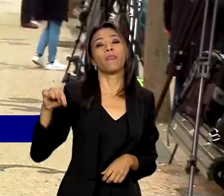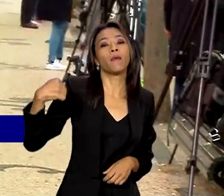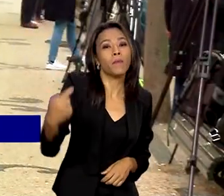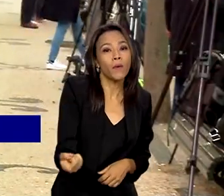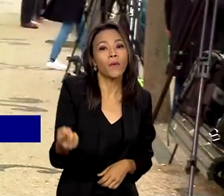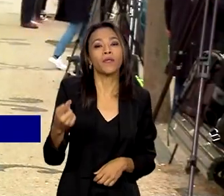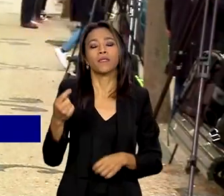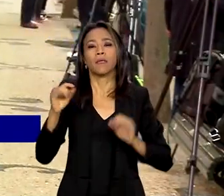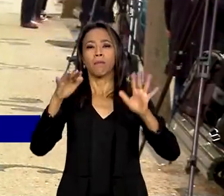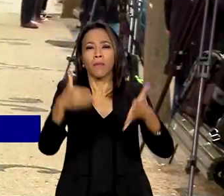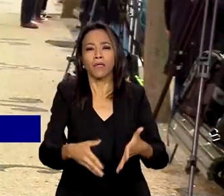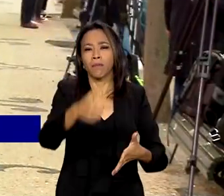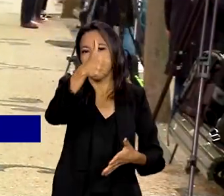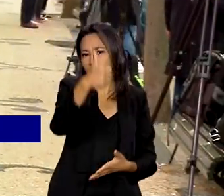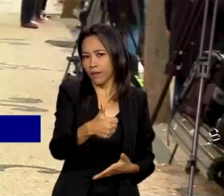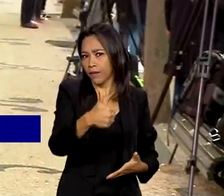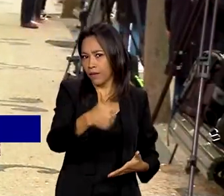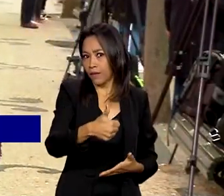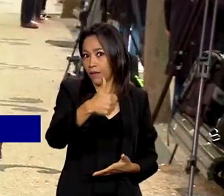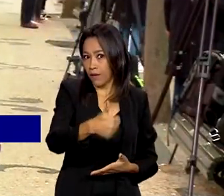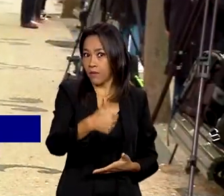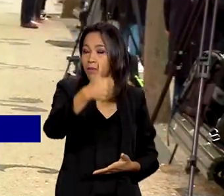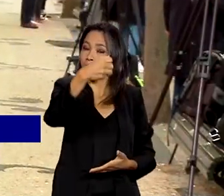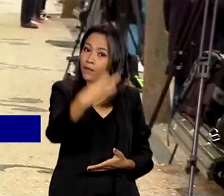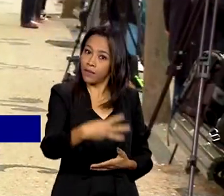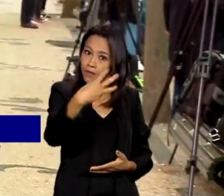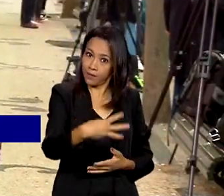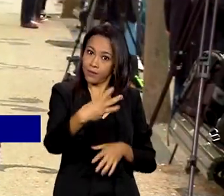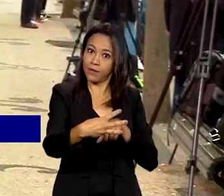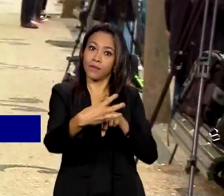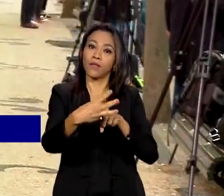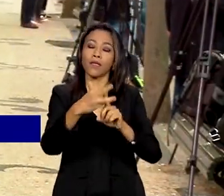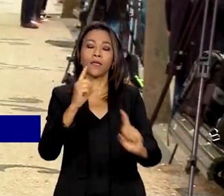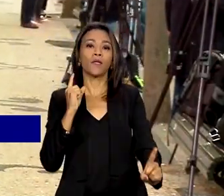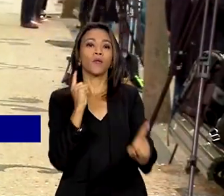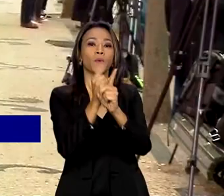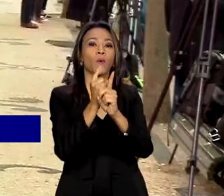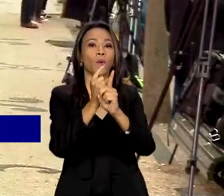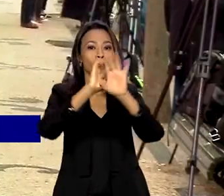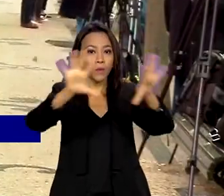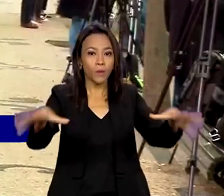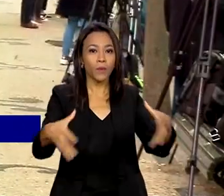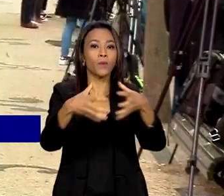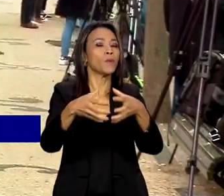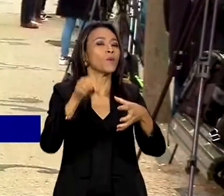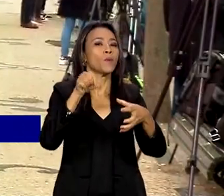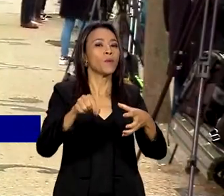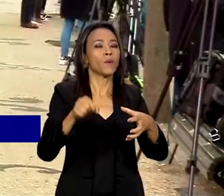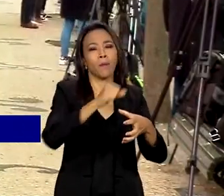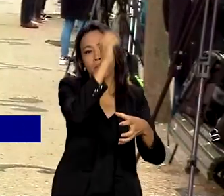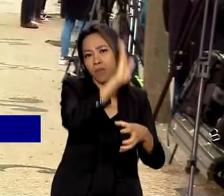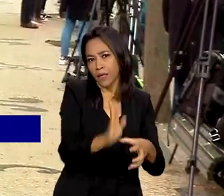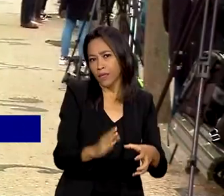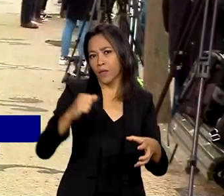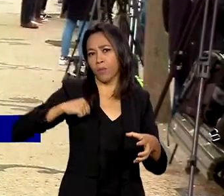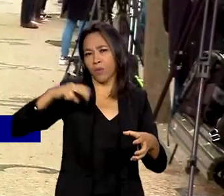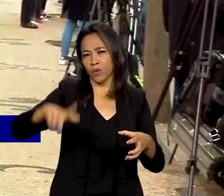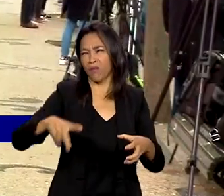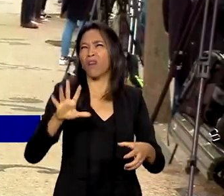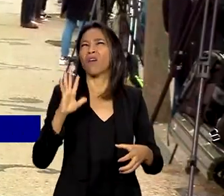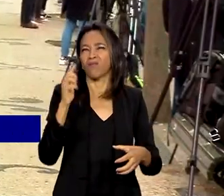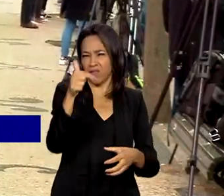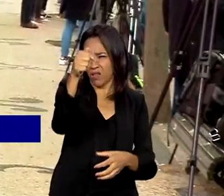da 13ª Cúpula Brasil-Portugal. Esse evento aí tem 7 anos, né? Não acontece